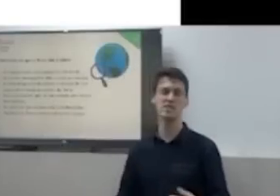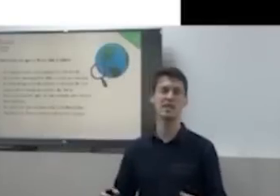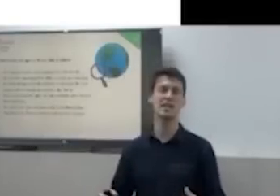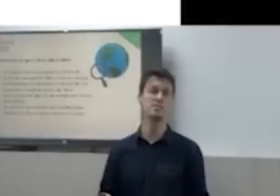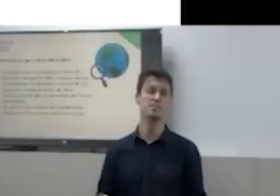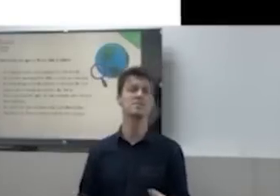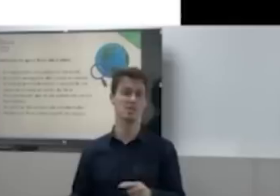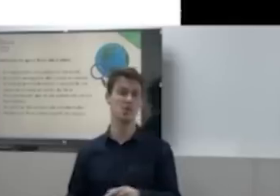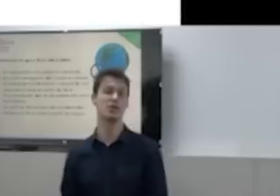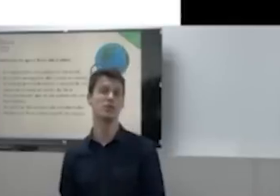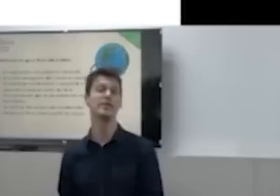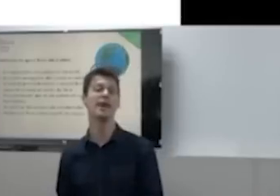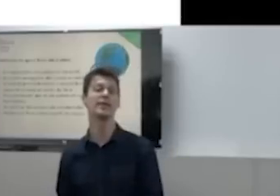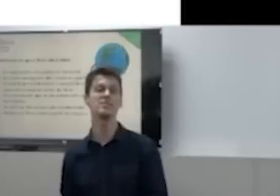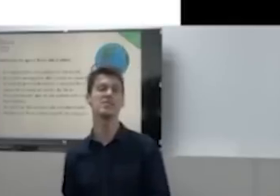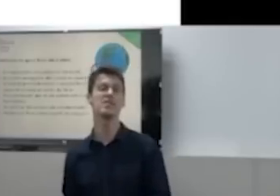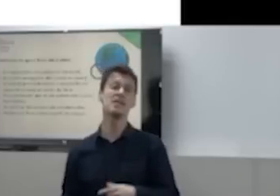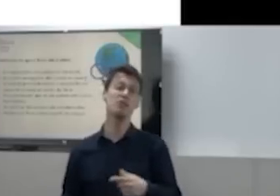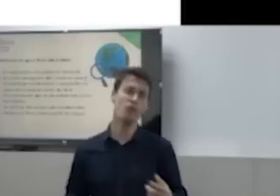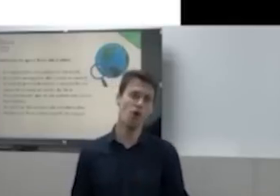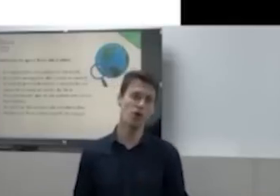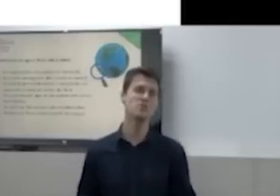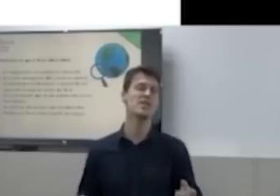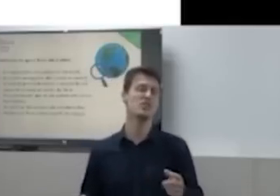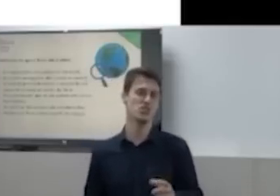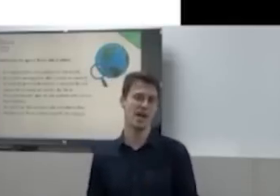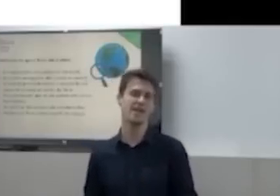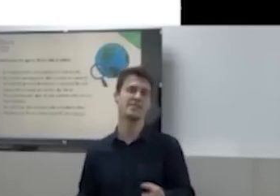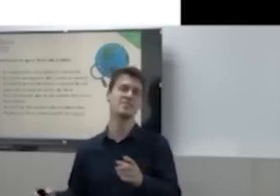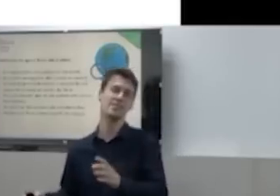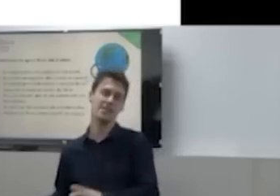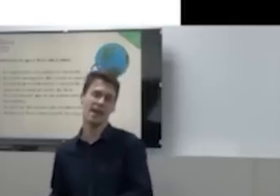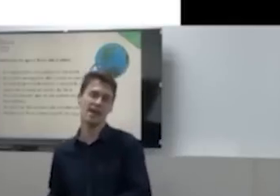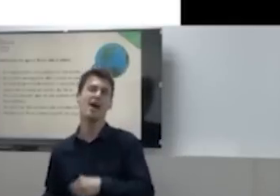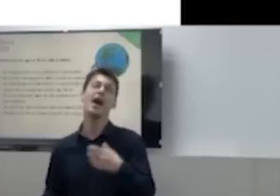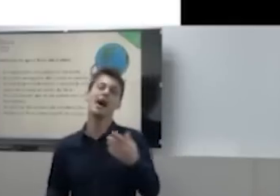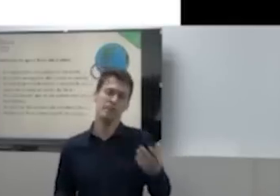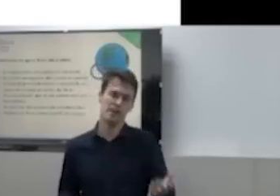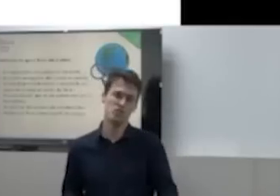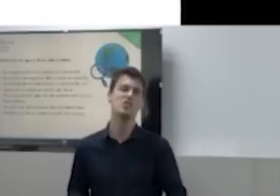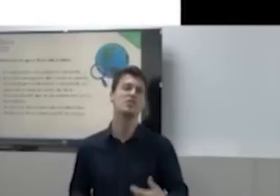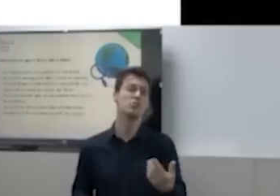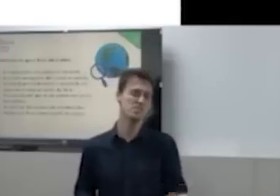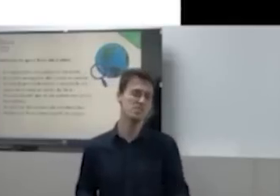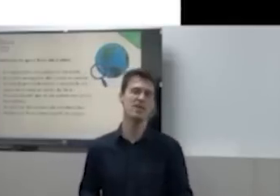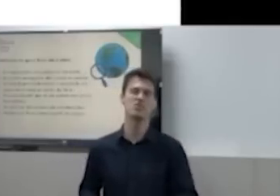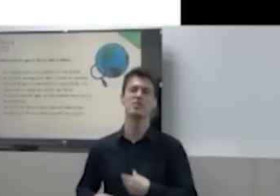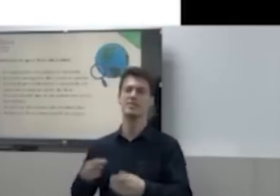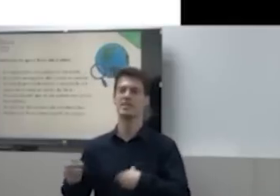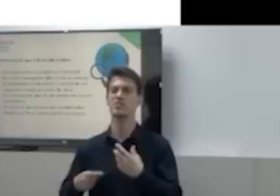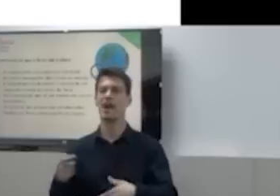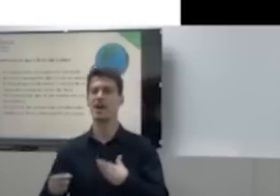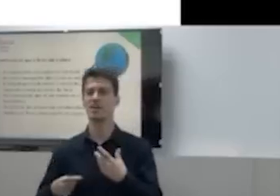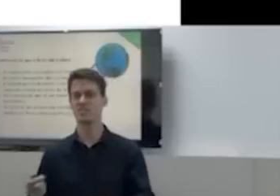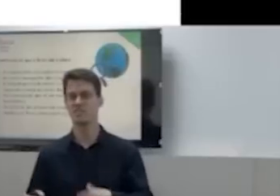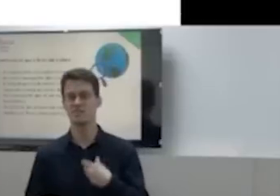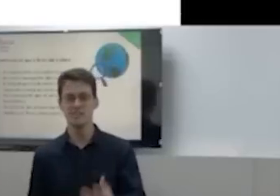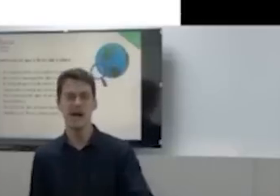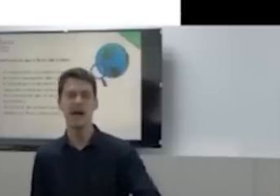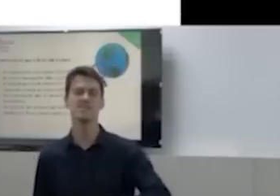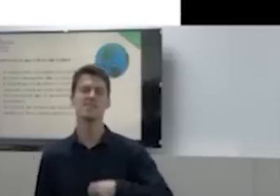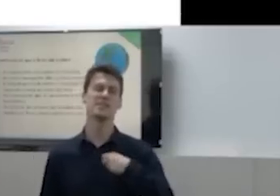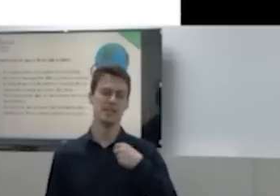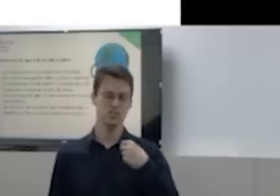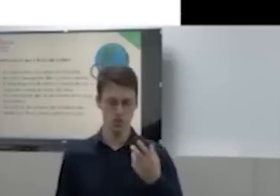as sombras dos eclipses são arredondadas e fotos retiradas da Terra a partir do espaço, das